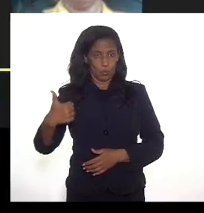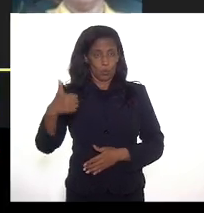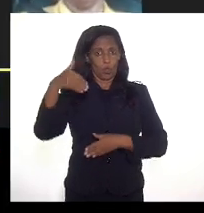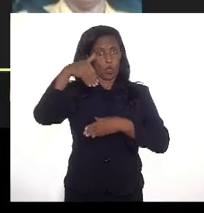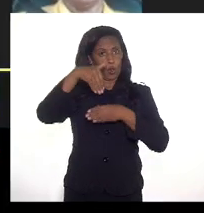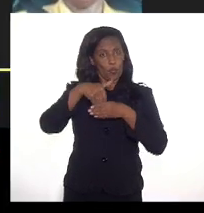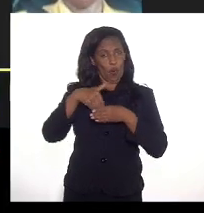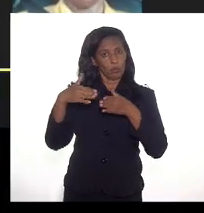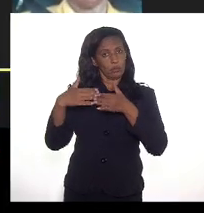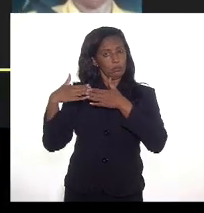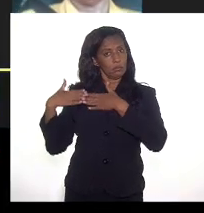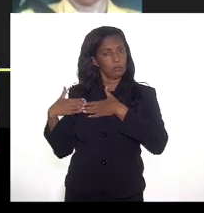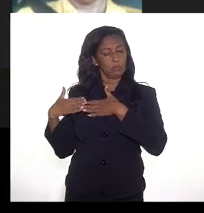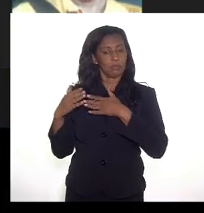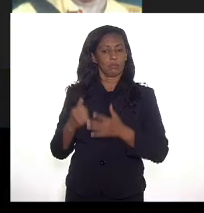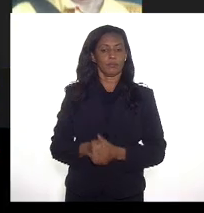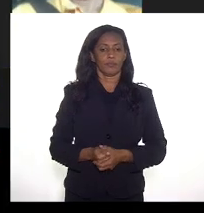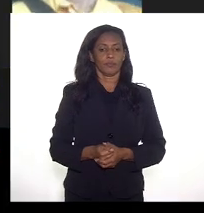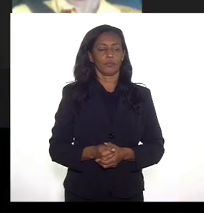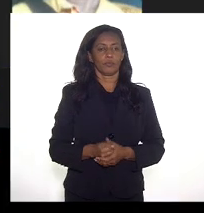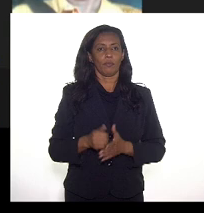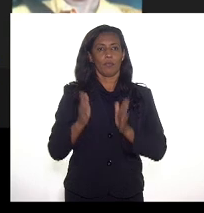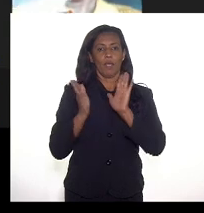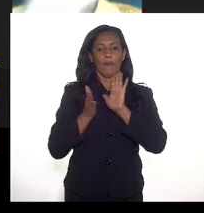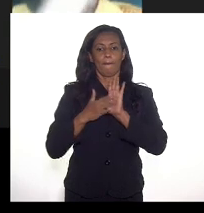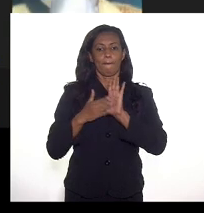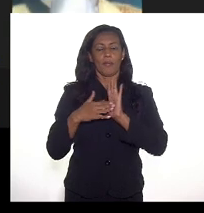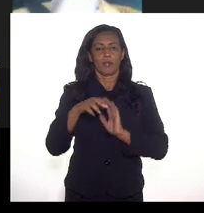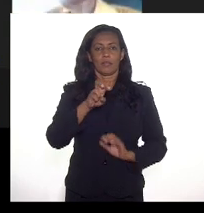em abstenção ao projeto